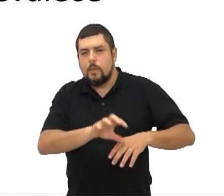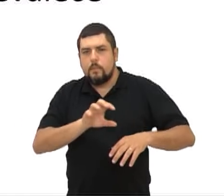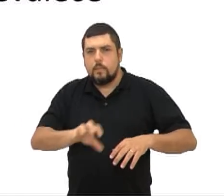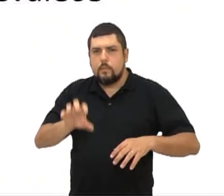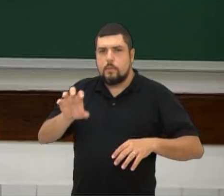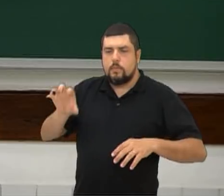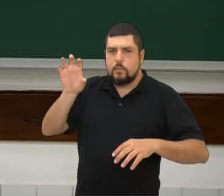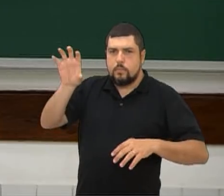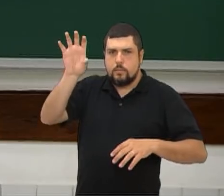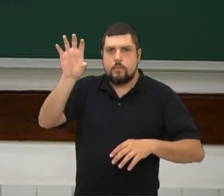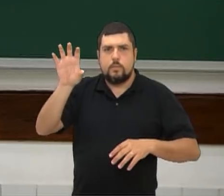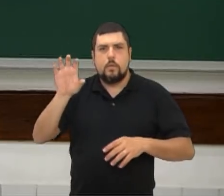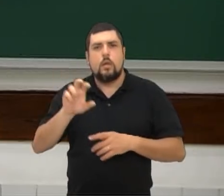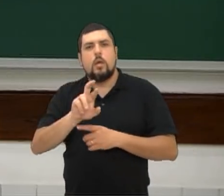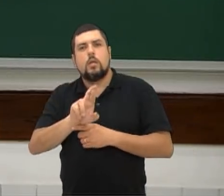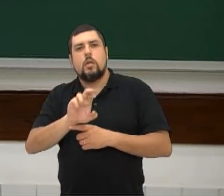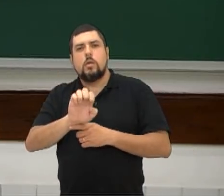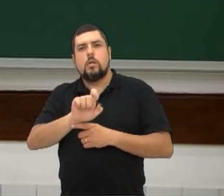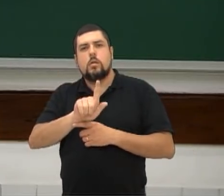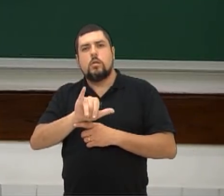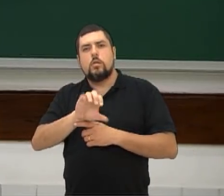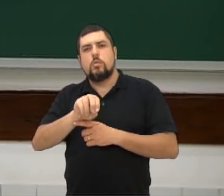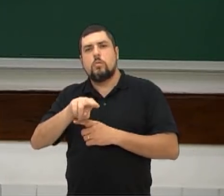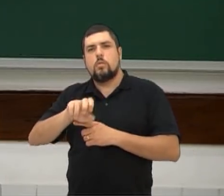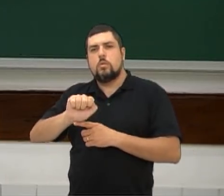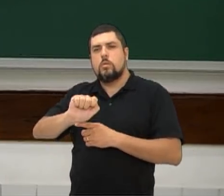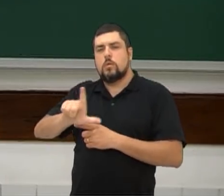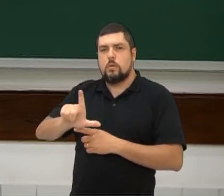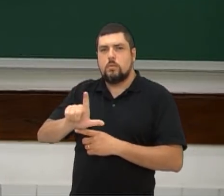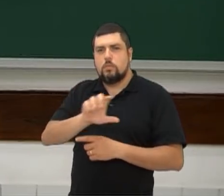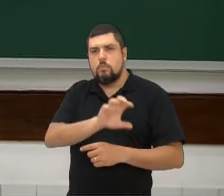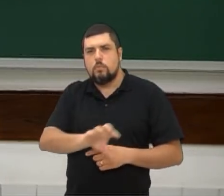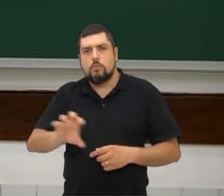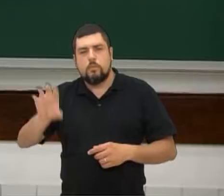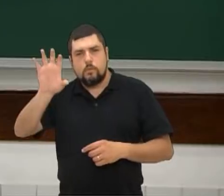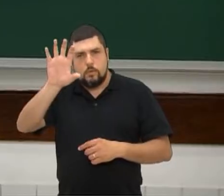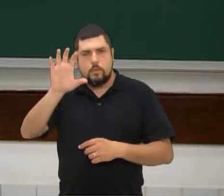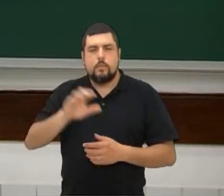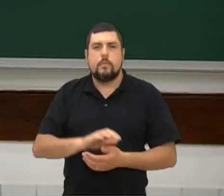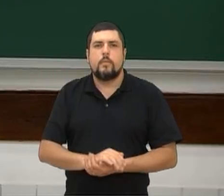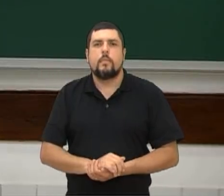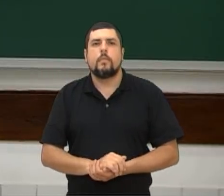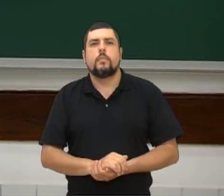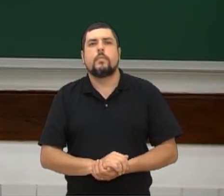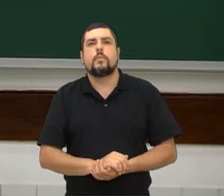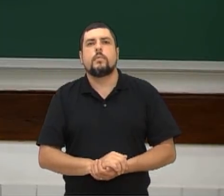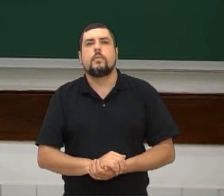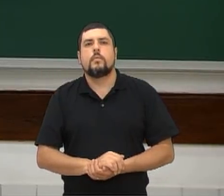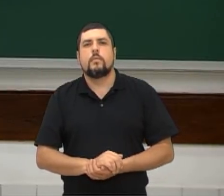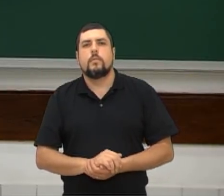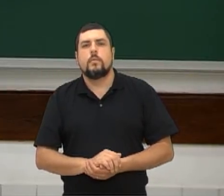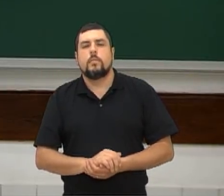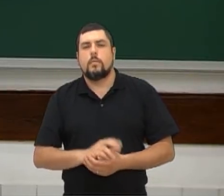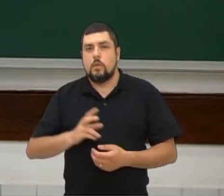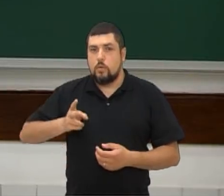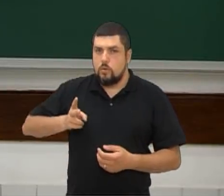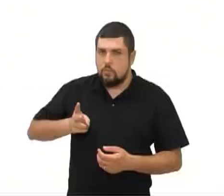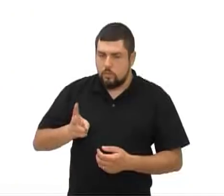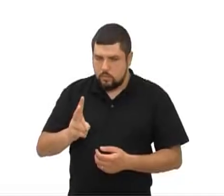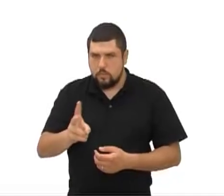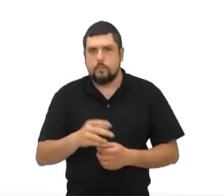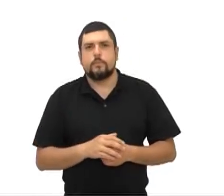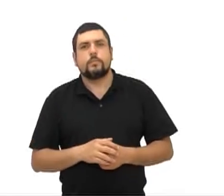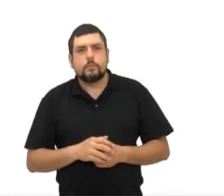linguística regional, tá? Dessa região ali específica do Brasil. Continuando,